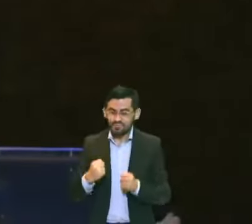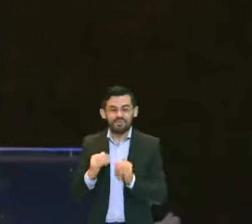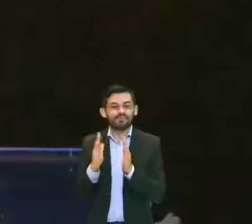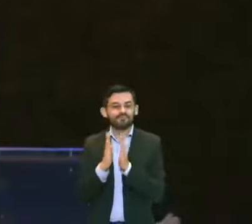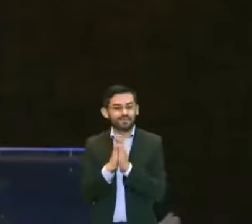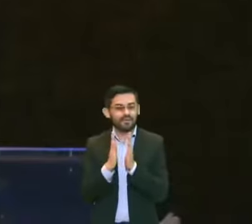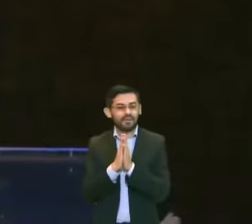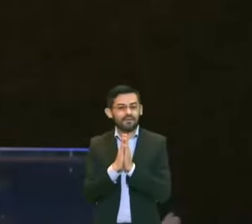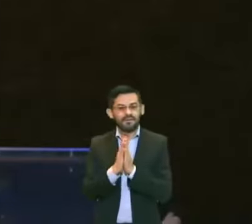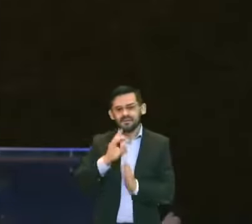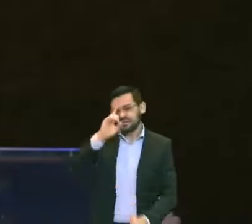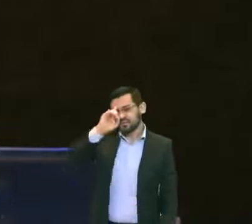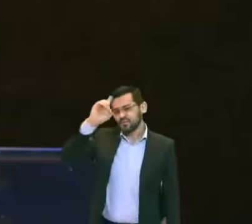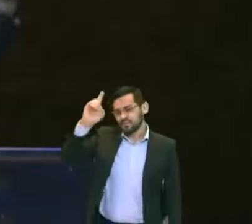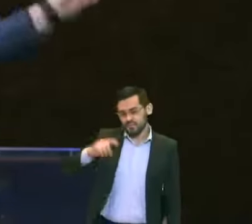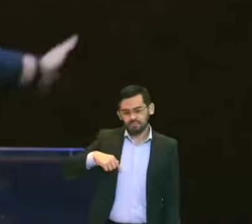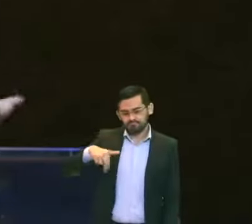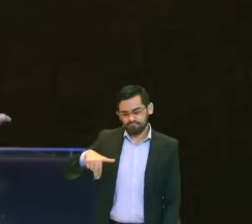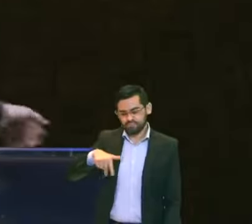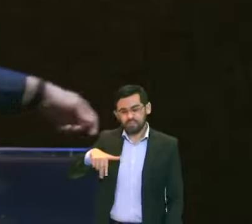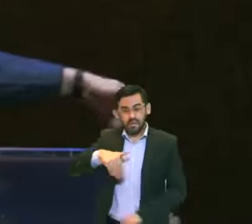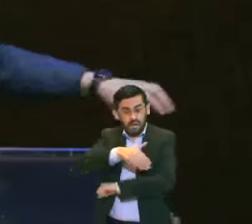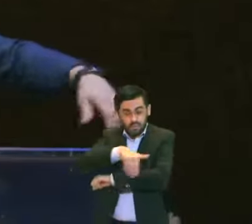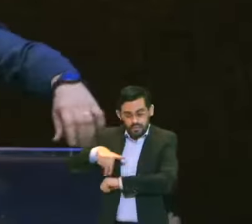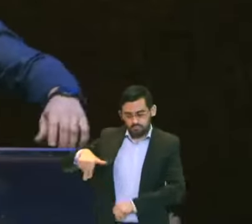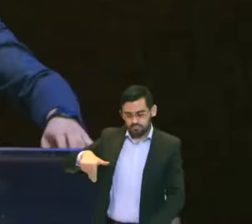rua, um motoqueiro assim com